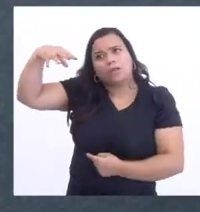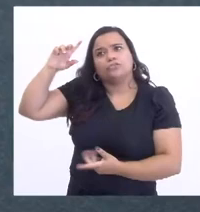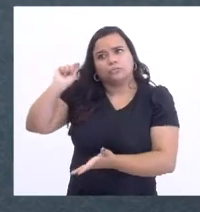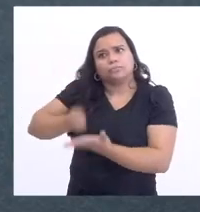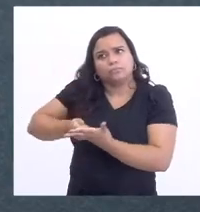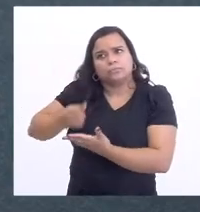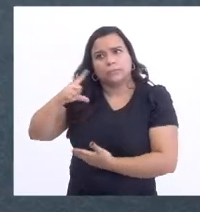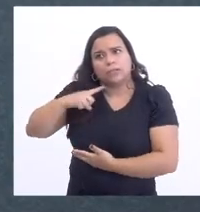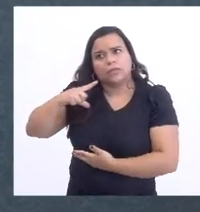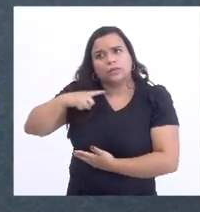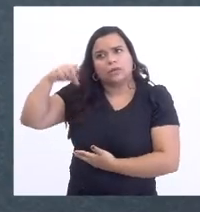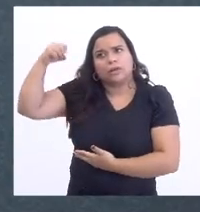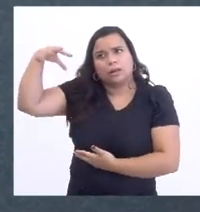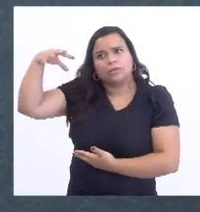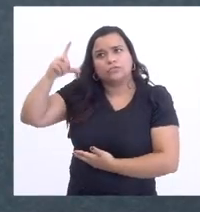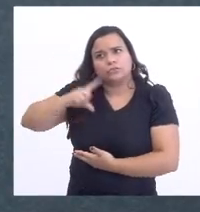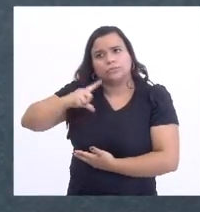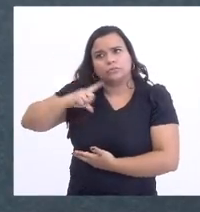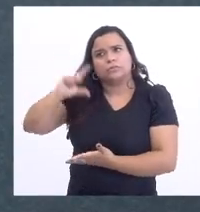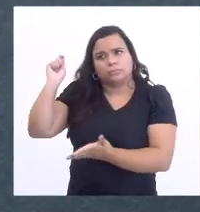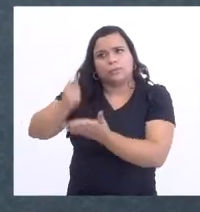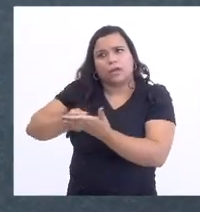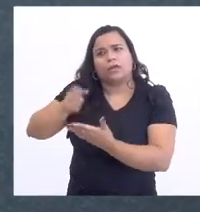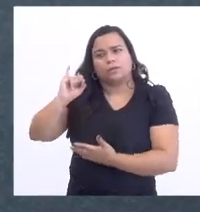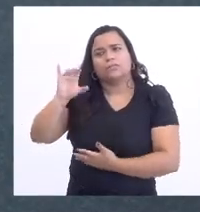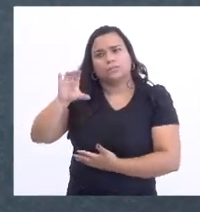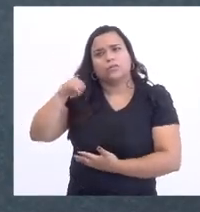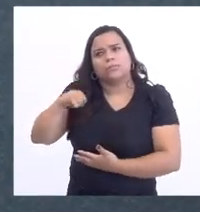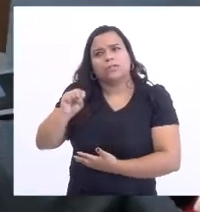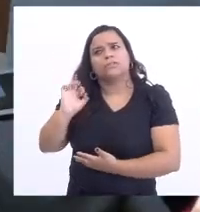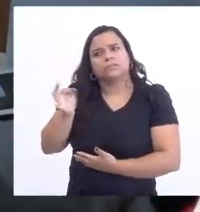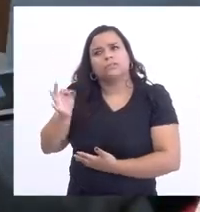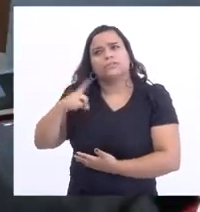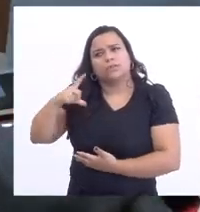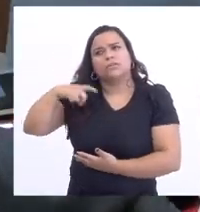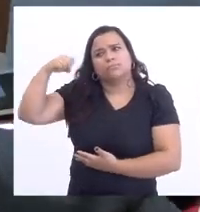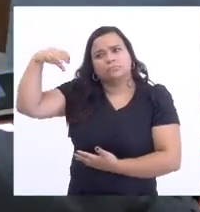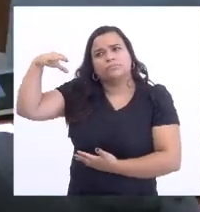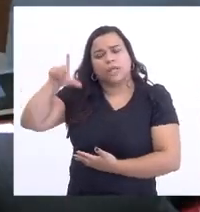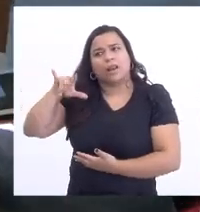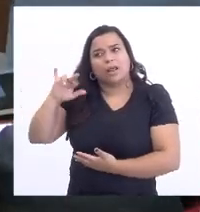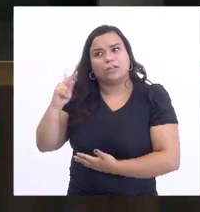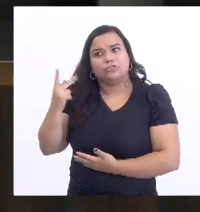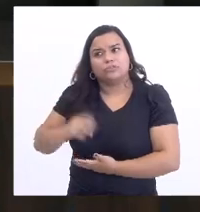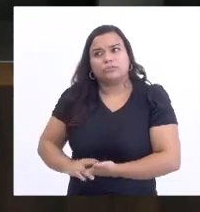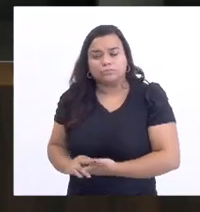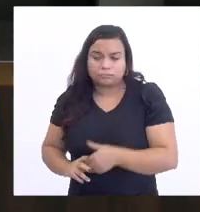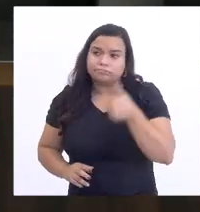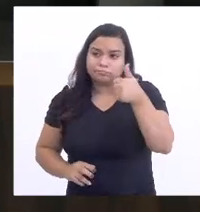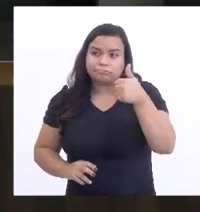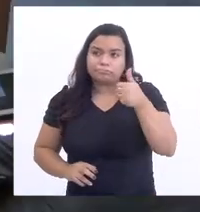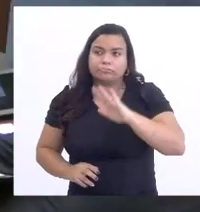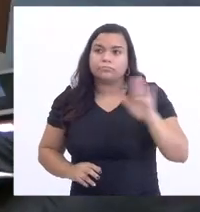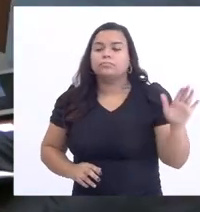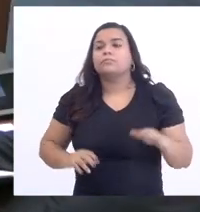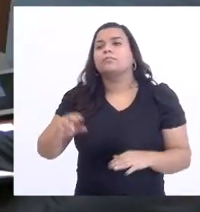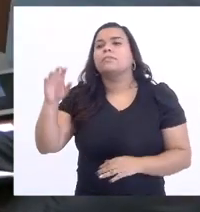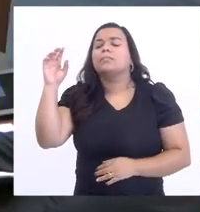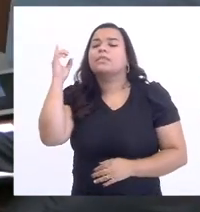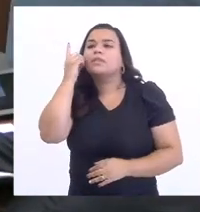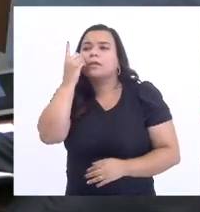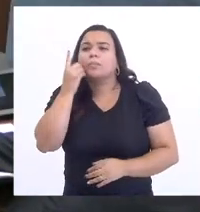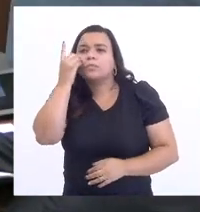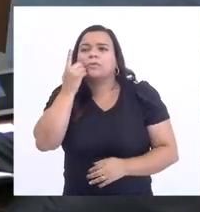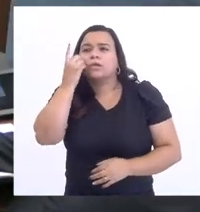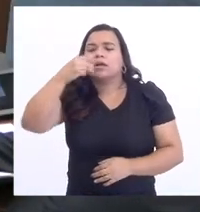A Light paga. Então a Light. Beleza. Deputada Marta Rocha. Na verdade,